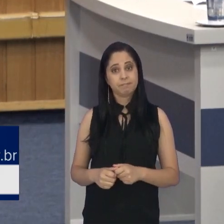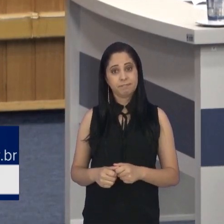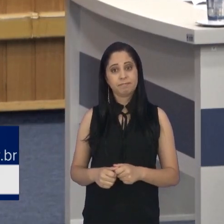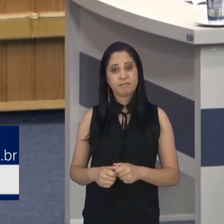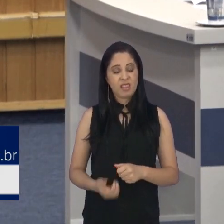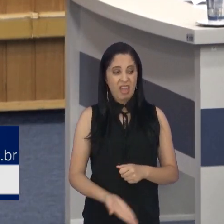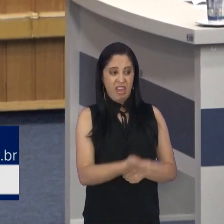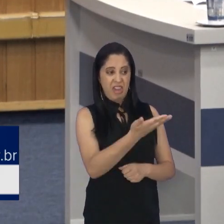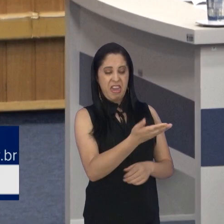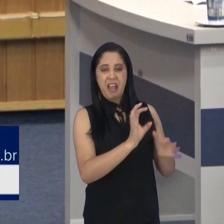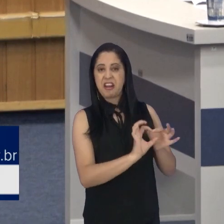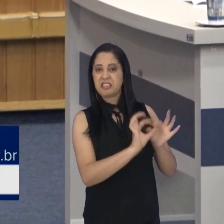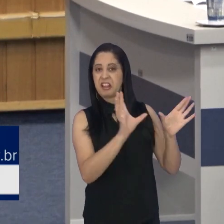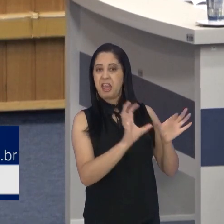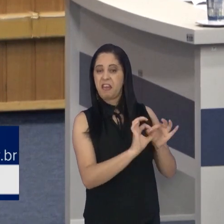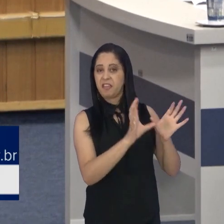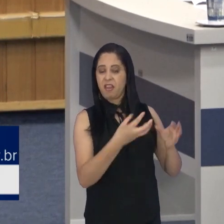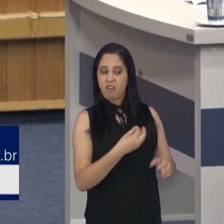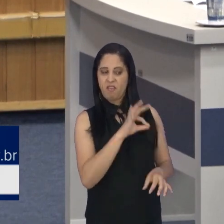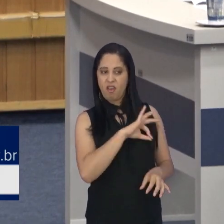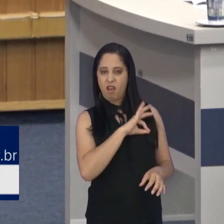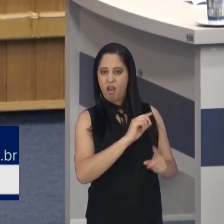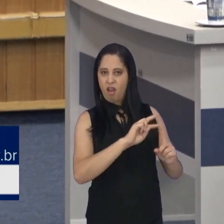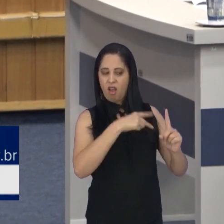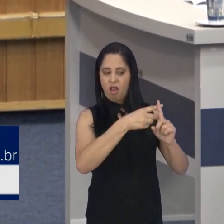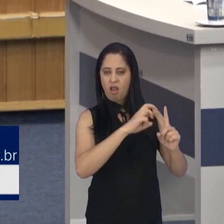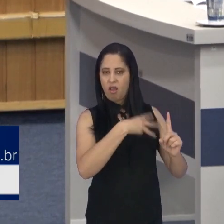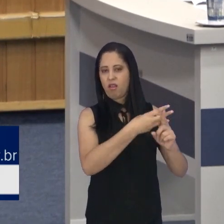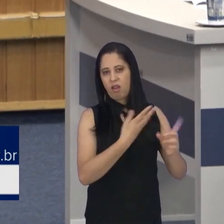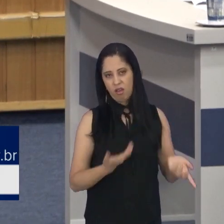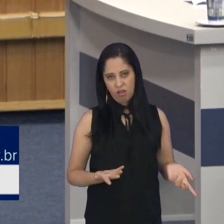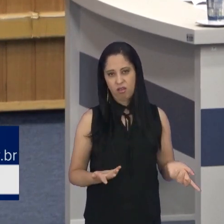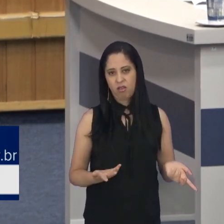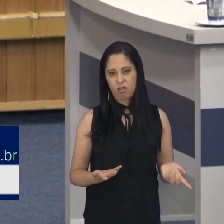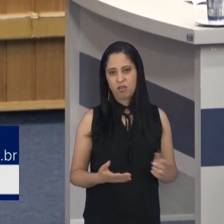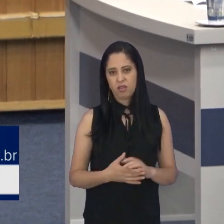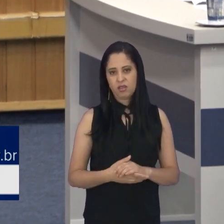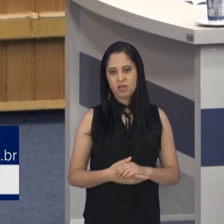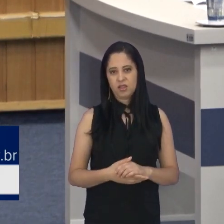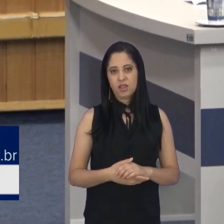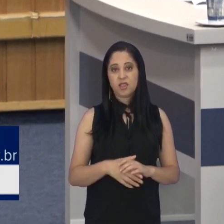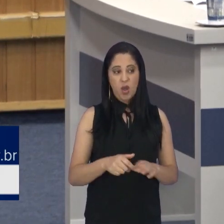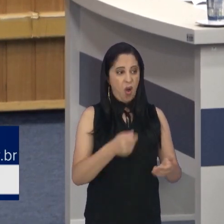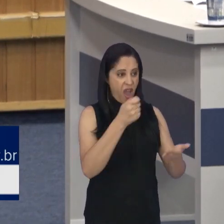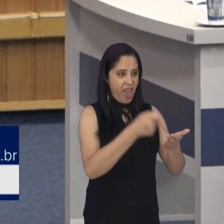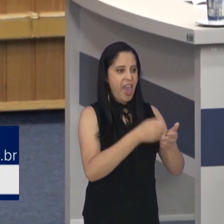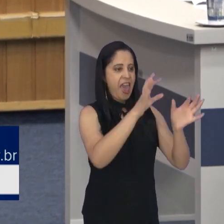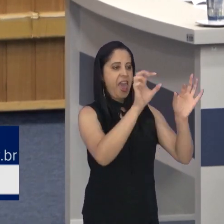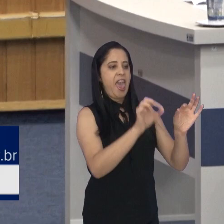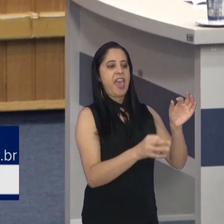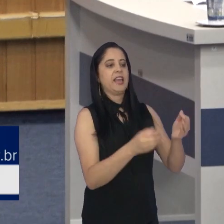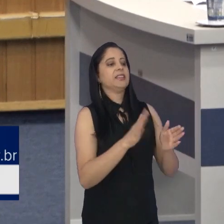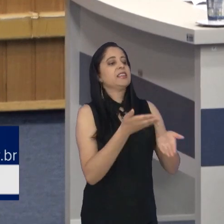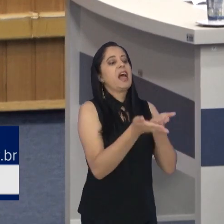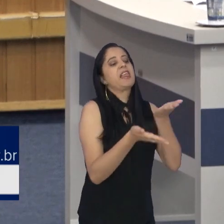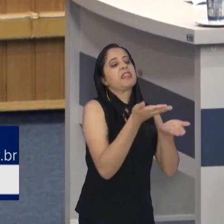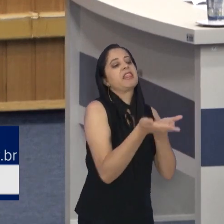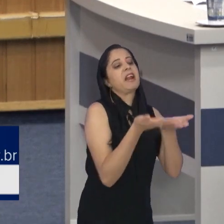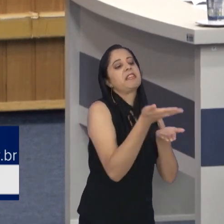motivos pesadão mesmo, né? Então vamos tratar bem os próximos e o resto cumpra-se a lei. Então eu lastimo